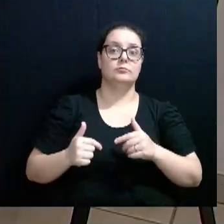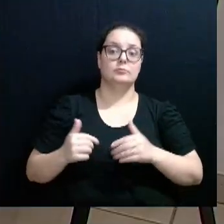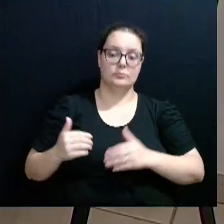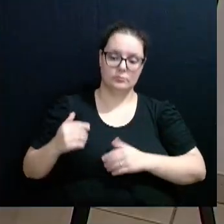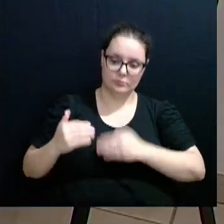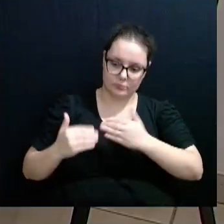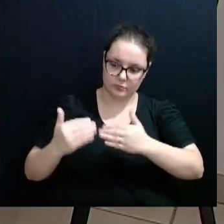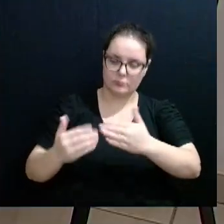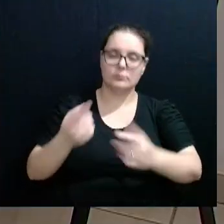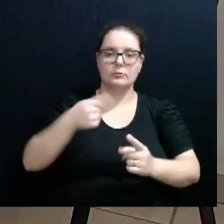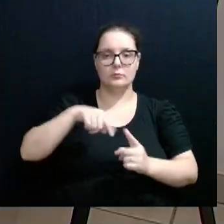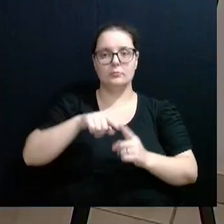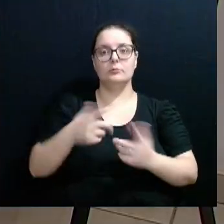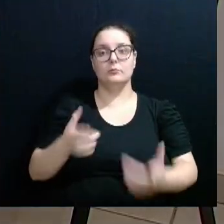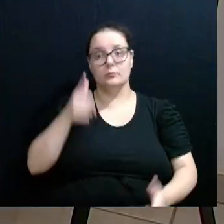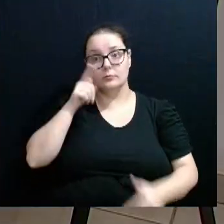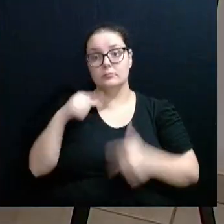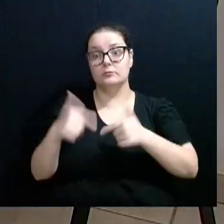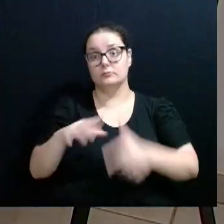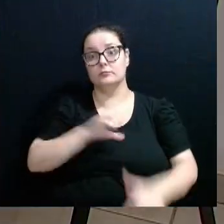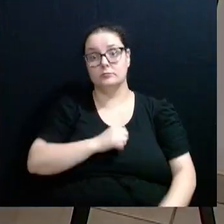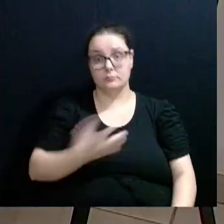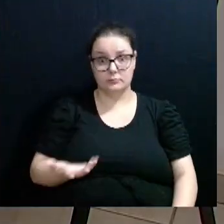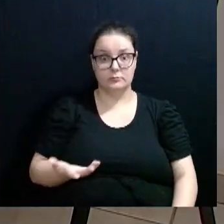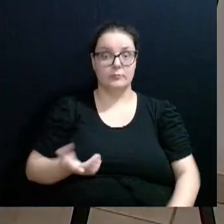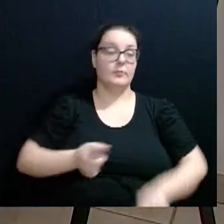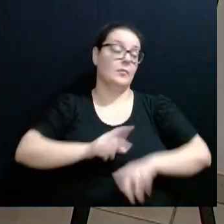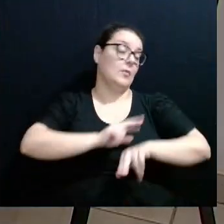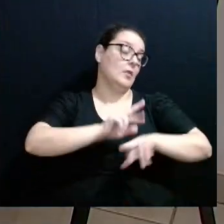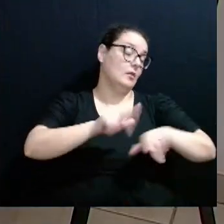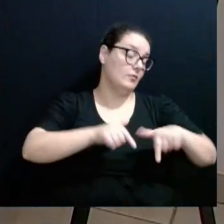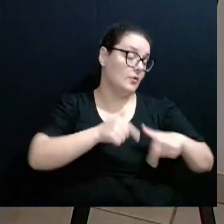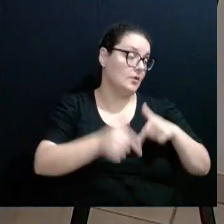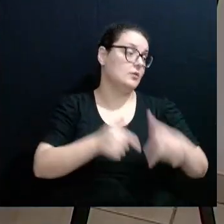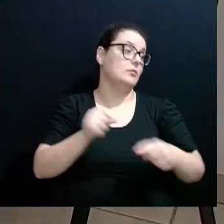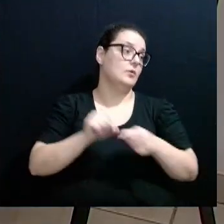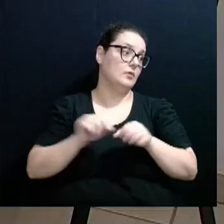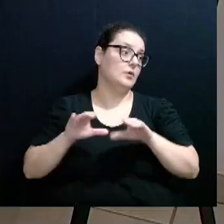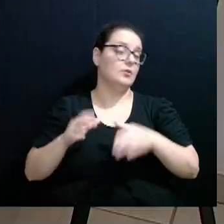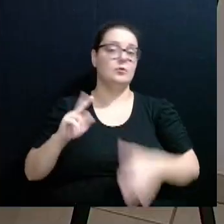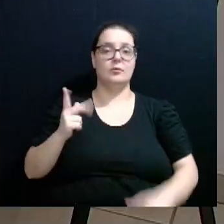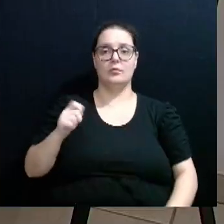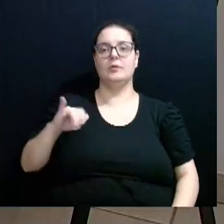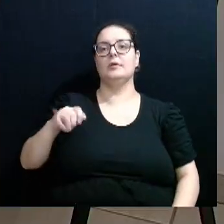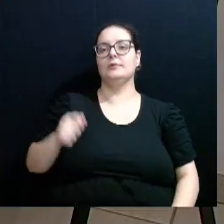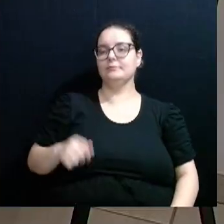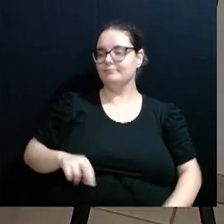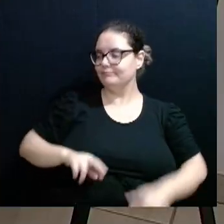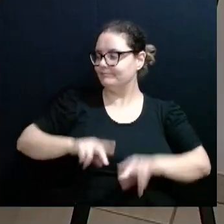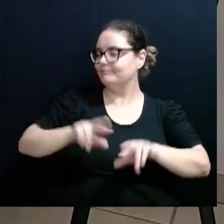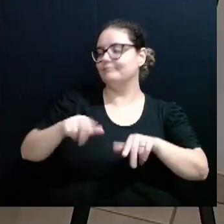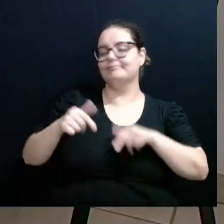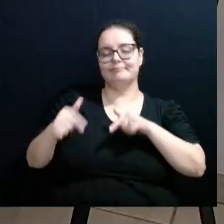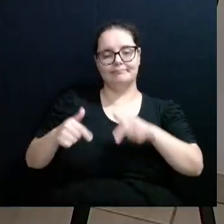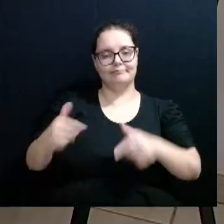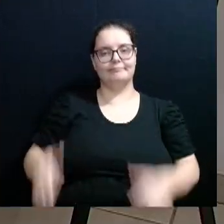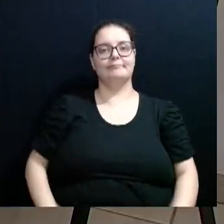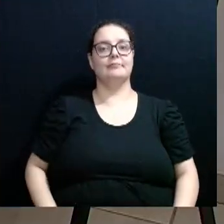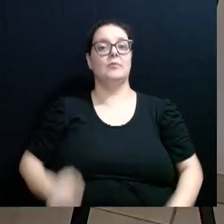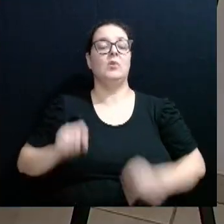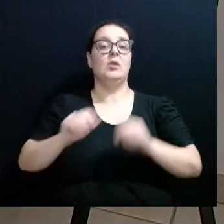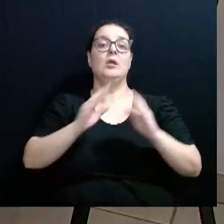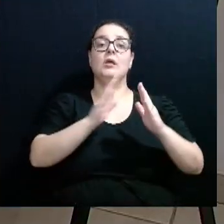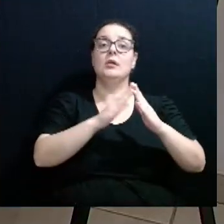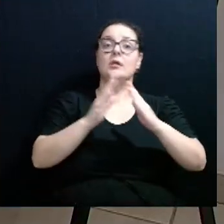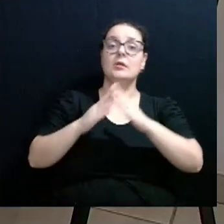um emprego no que gosta. Ou seja, tem muito trabalho a fazer no Grupo AJA. Muito. E quem está em casa e